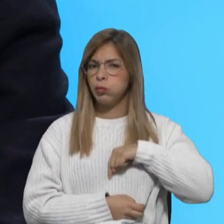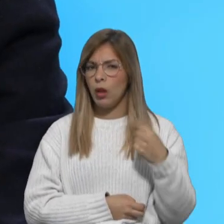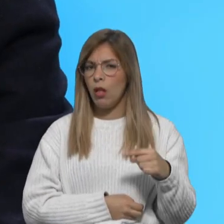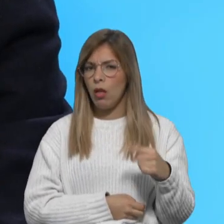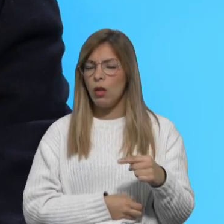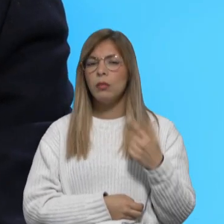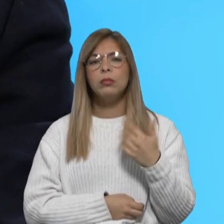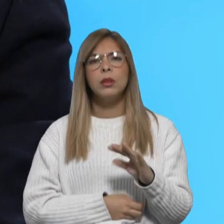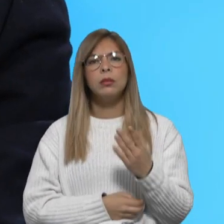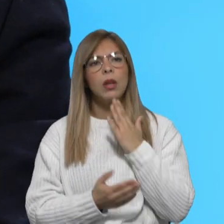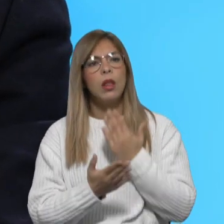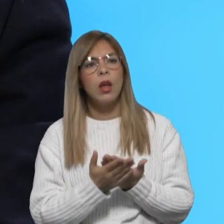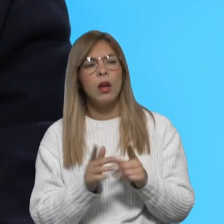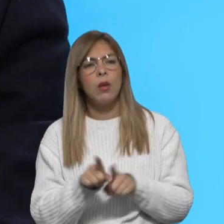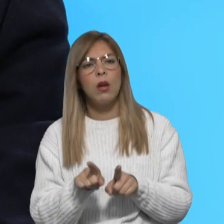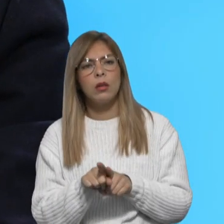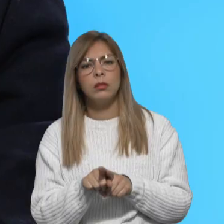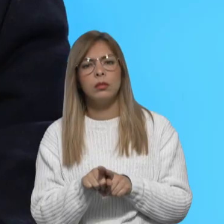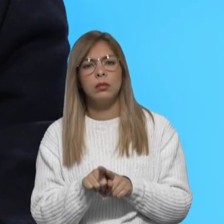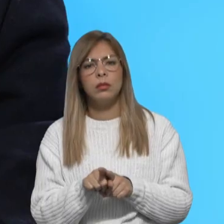pode levar a